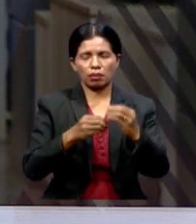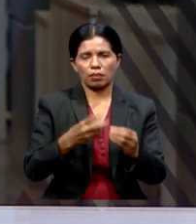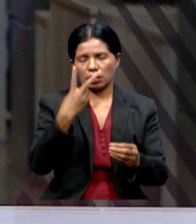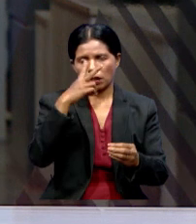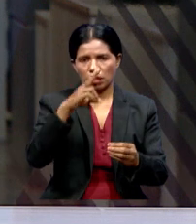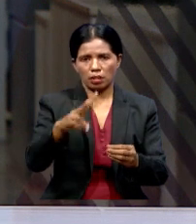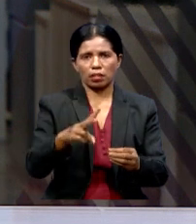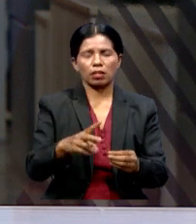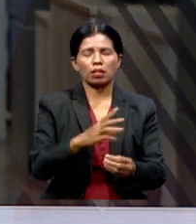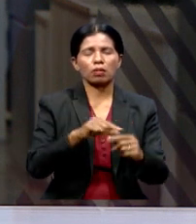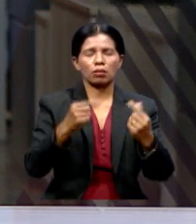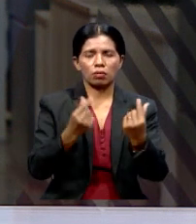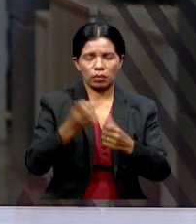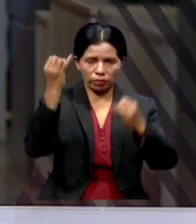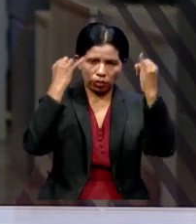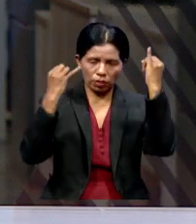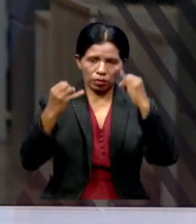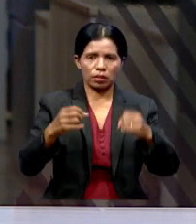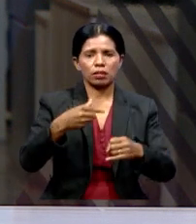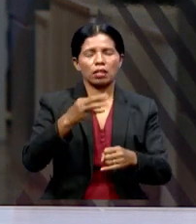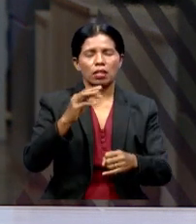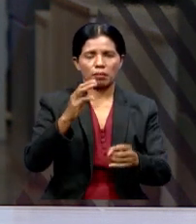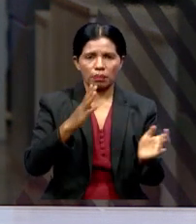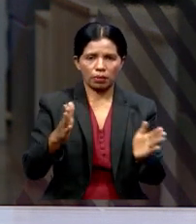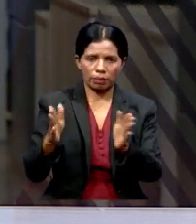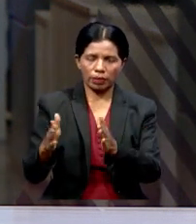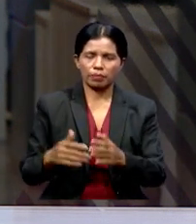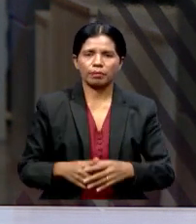Turma te acompanha para cota informação, né? Benjamin Preparona.